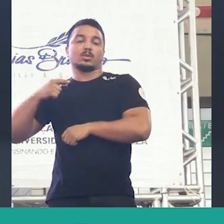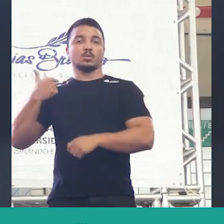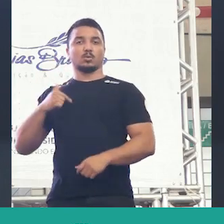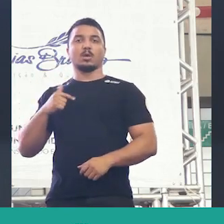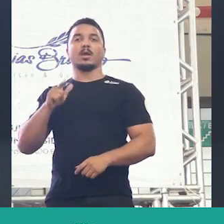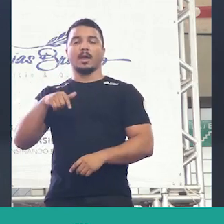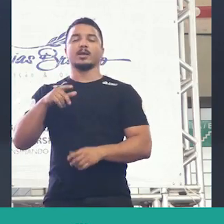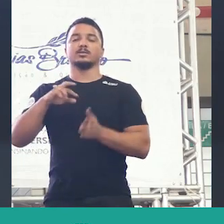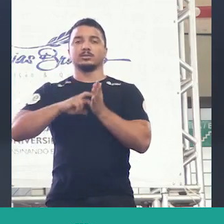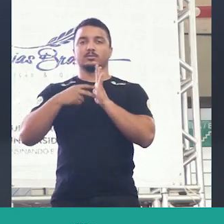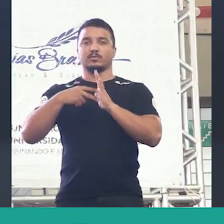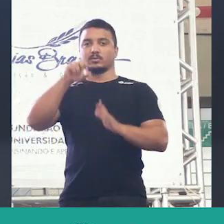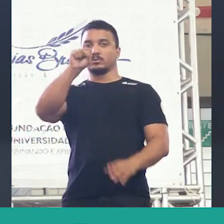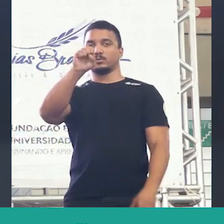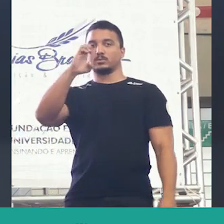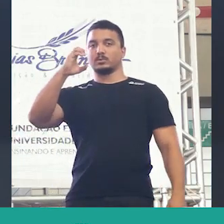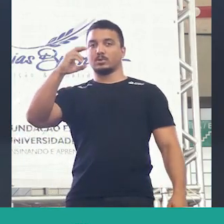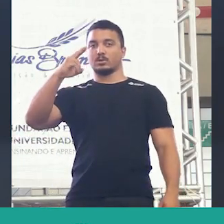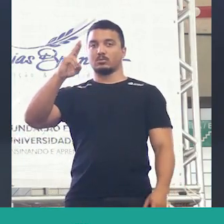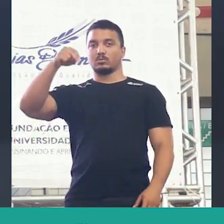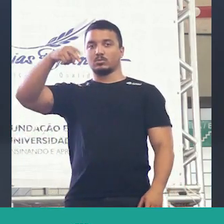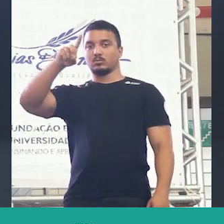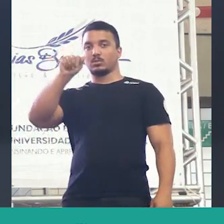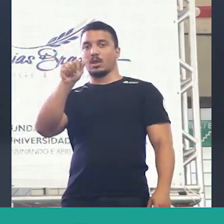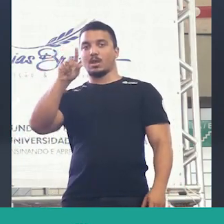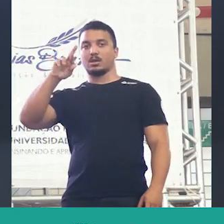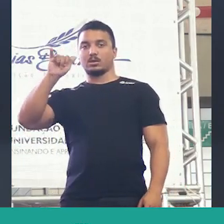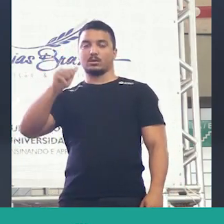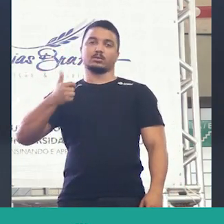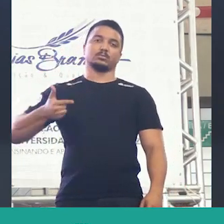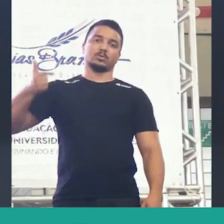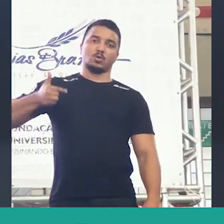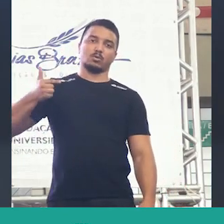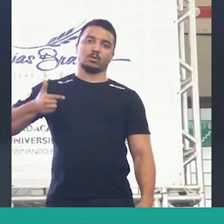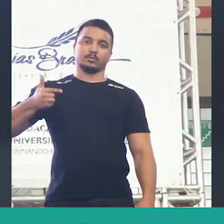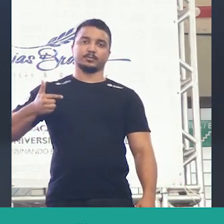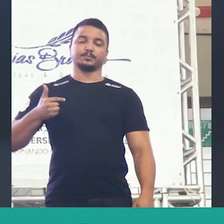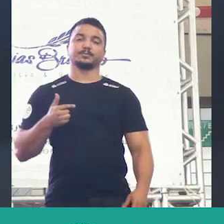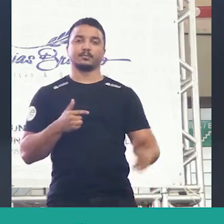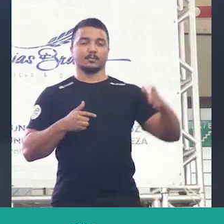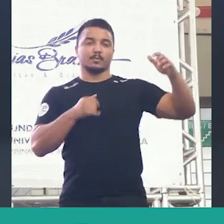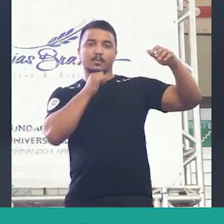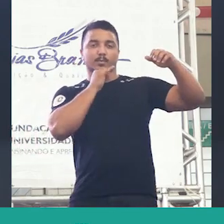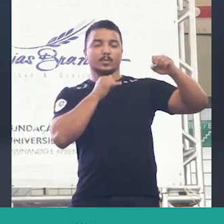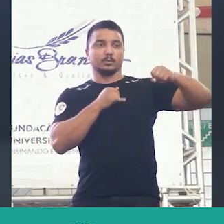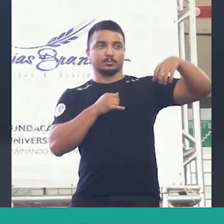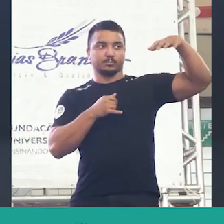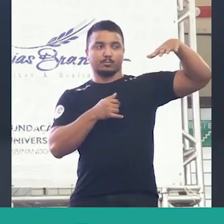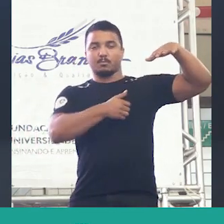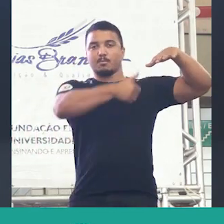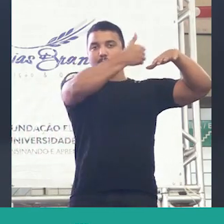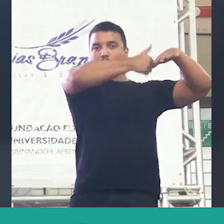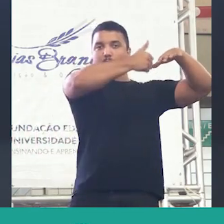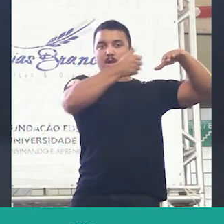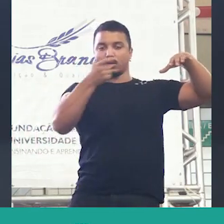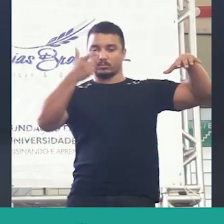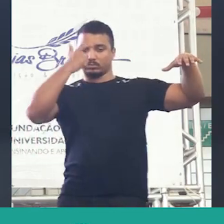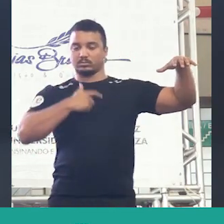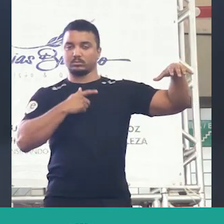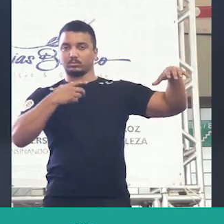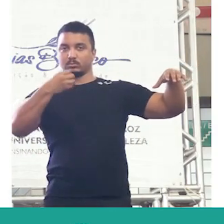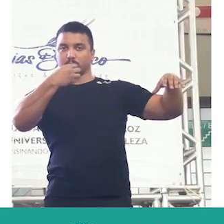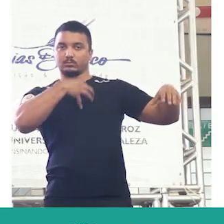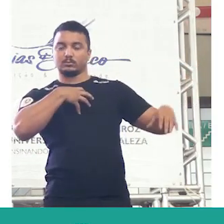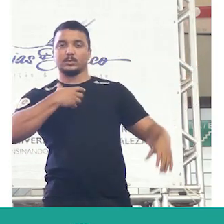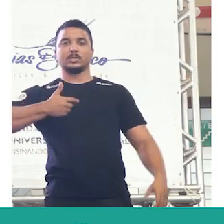luz secundária. Mas ambos são fontes de luz. Então vamos lá. Olha para a tela. Todo mundo olhando para a